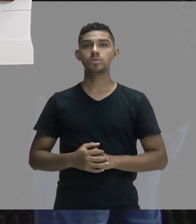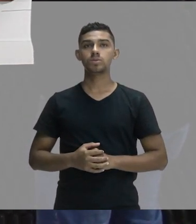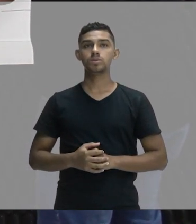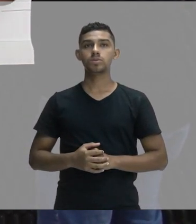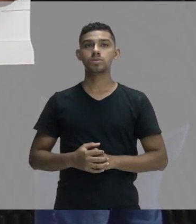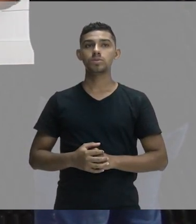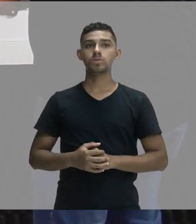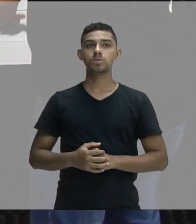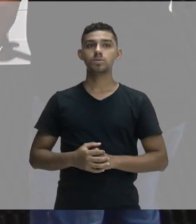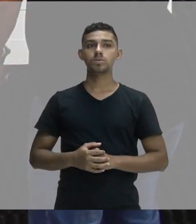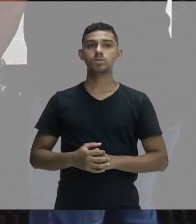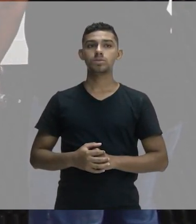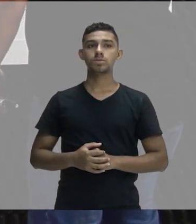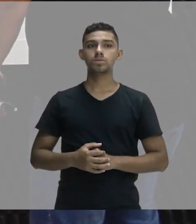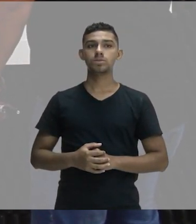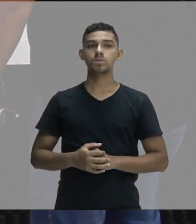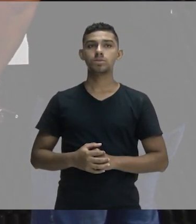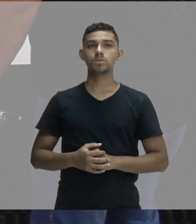30.240.